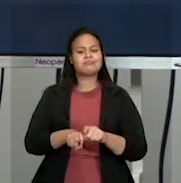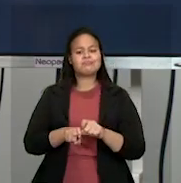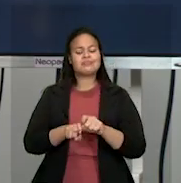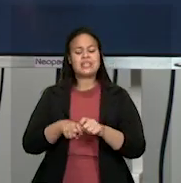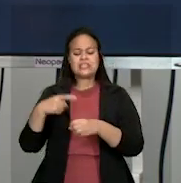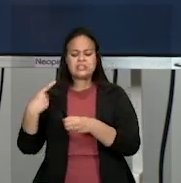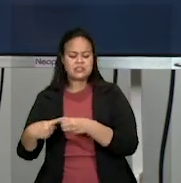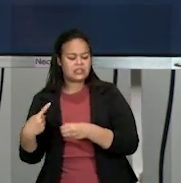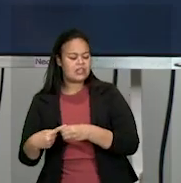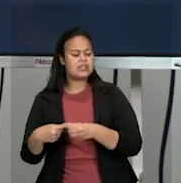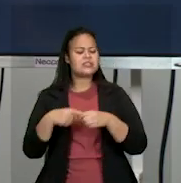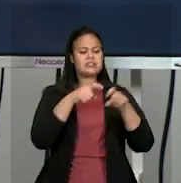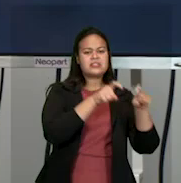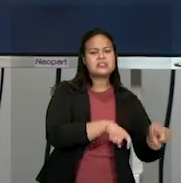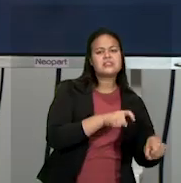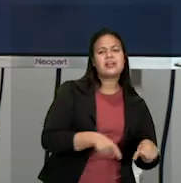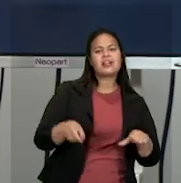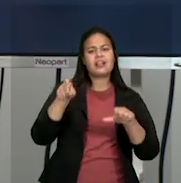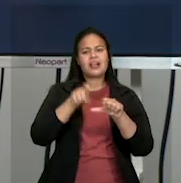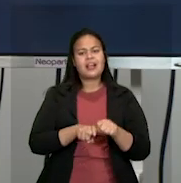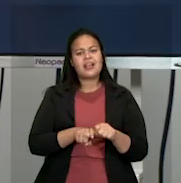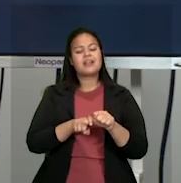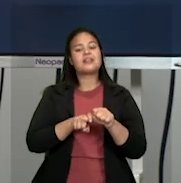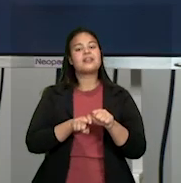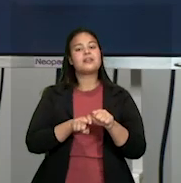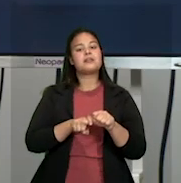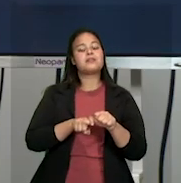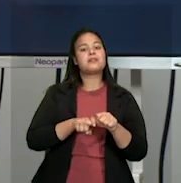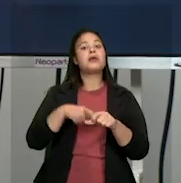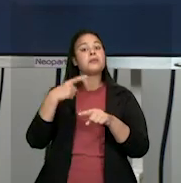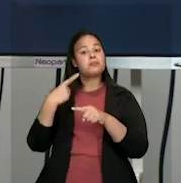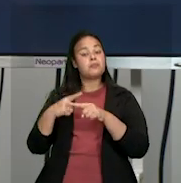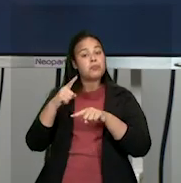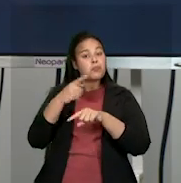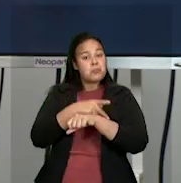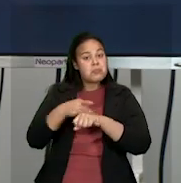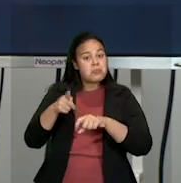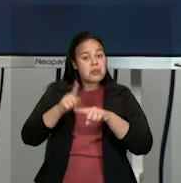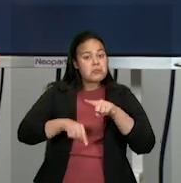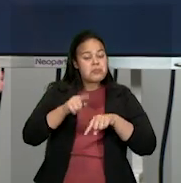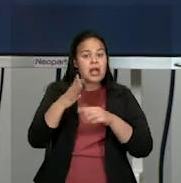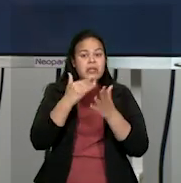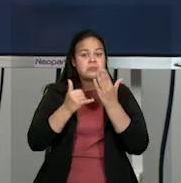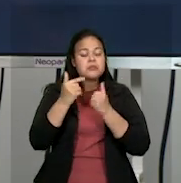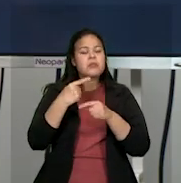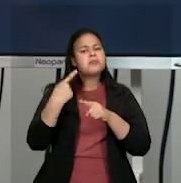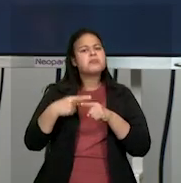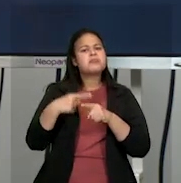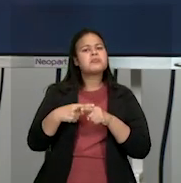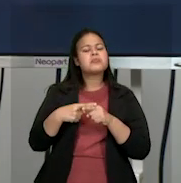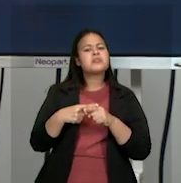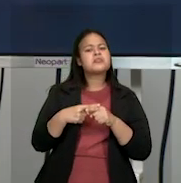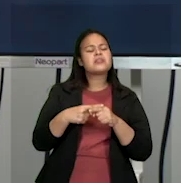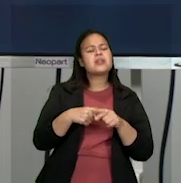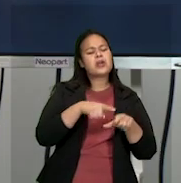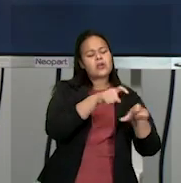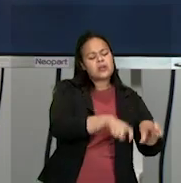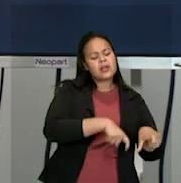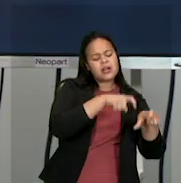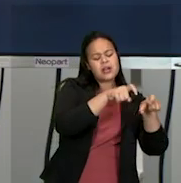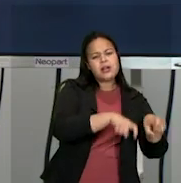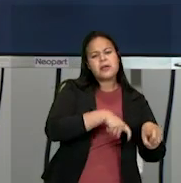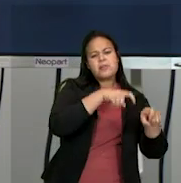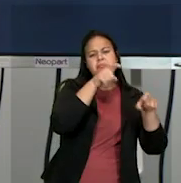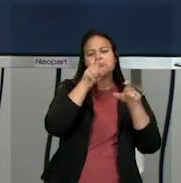gente diz por que a cidade depende do campo, por causa do fornecimento de matéria-prima e alimentação. Mas por que o campo depende da